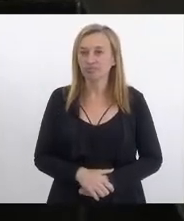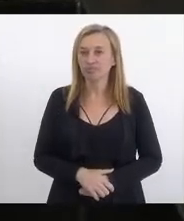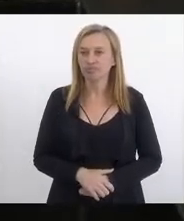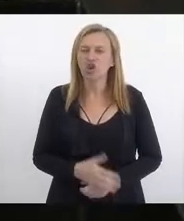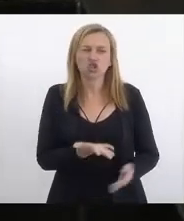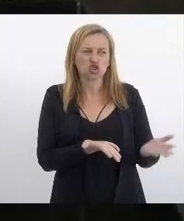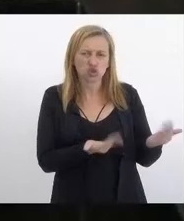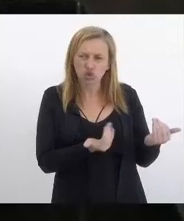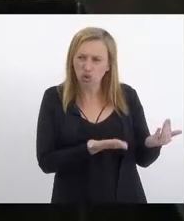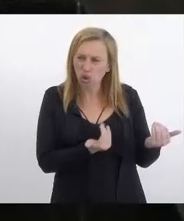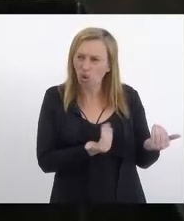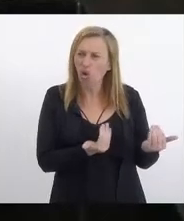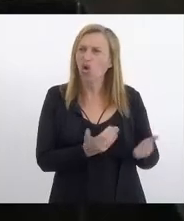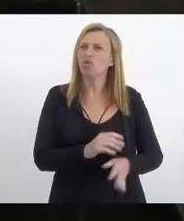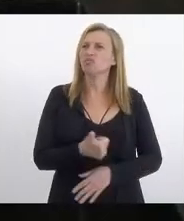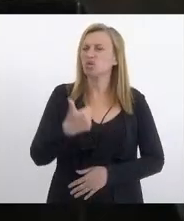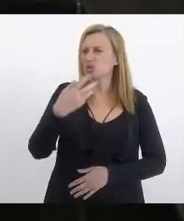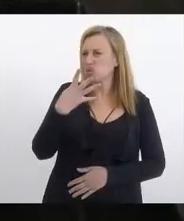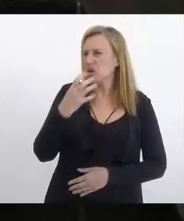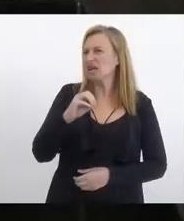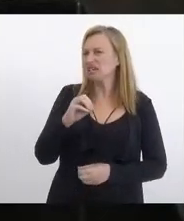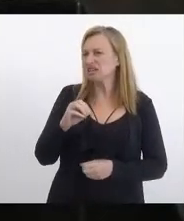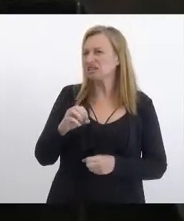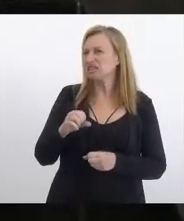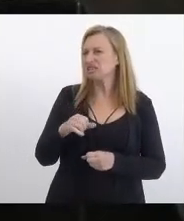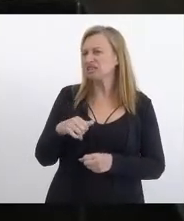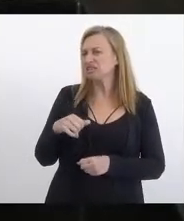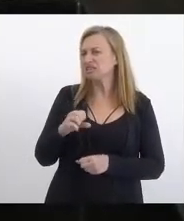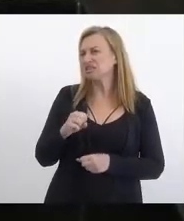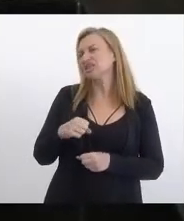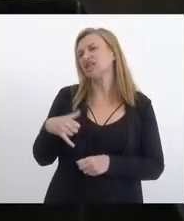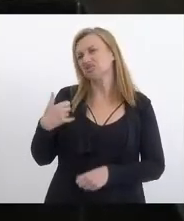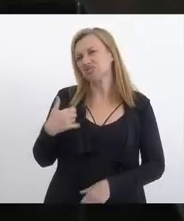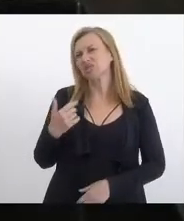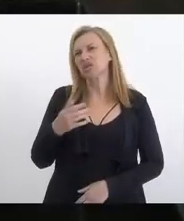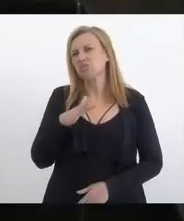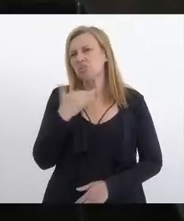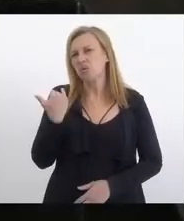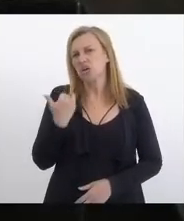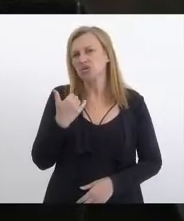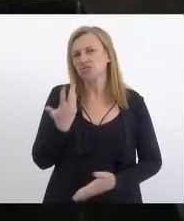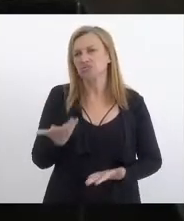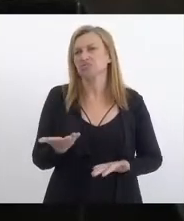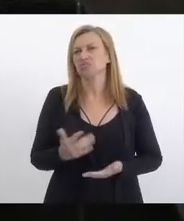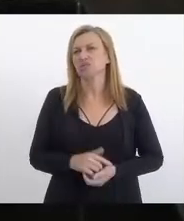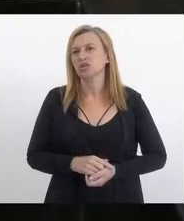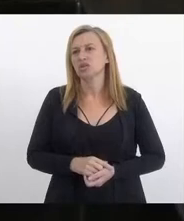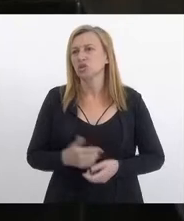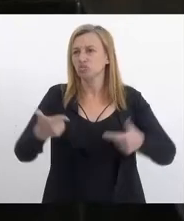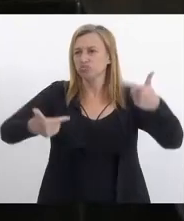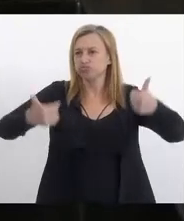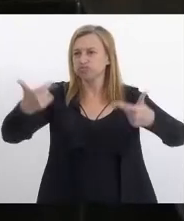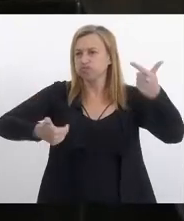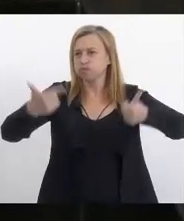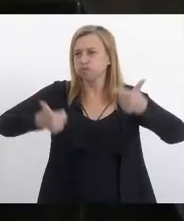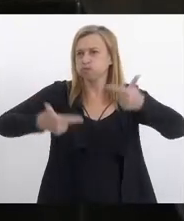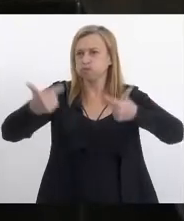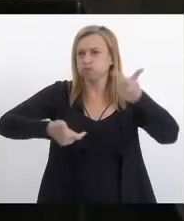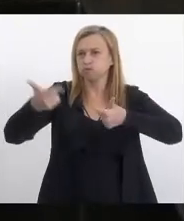jovem ainda, menos de 40 anos, que morreu numa troca de tiros, ao que